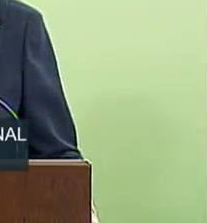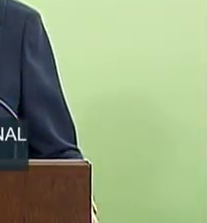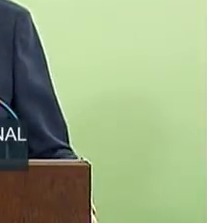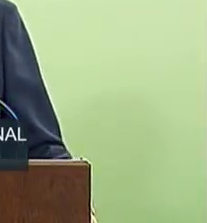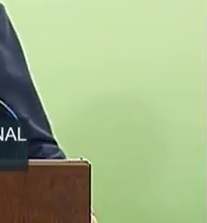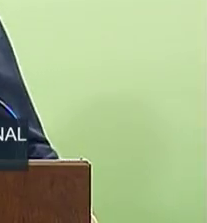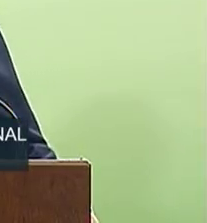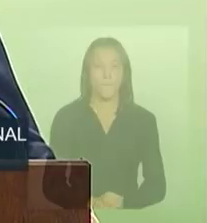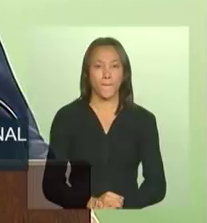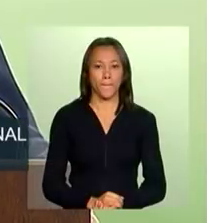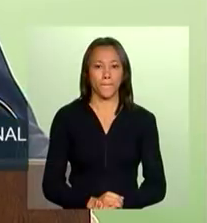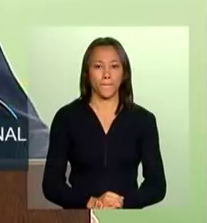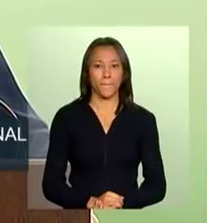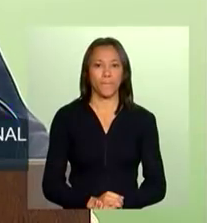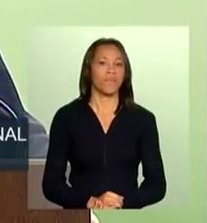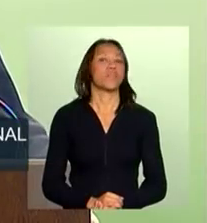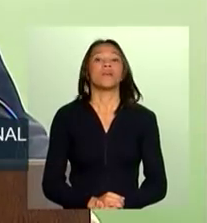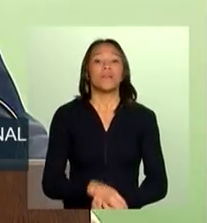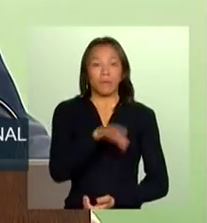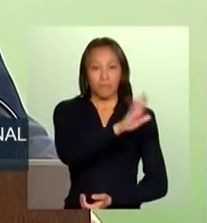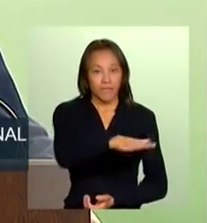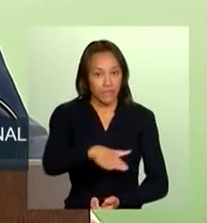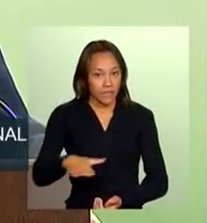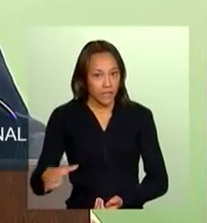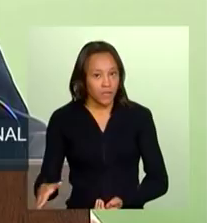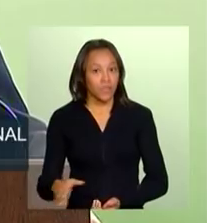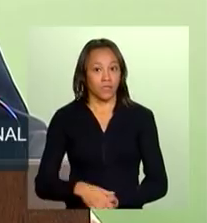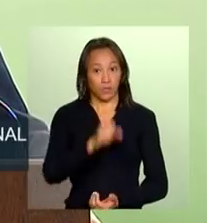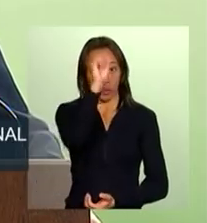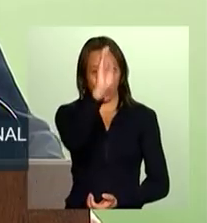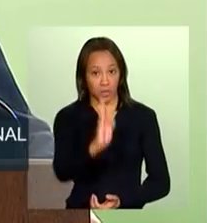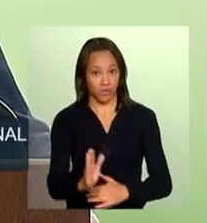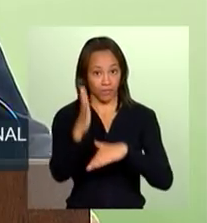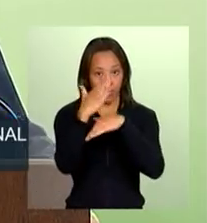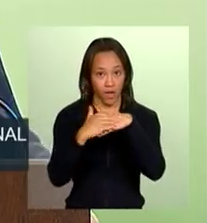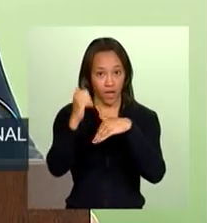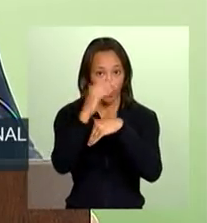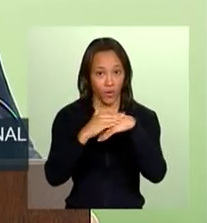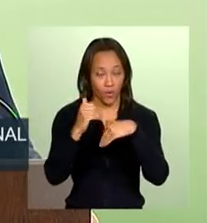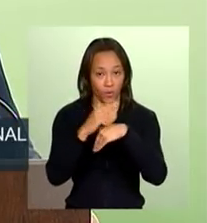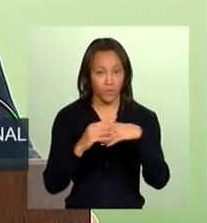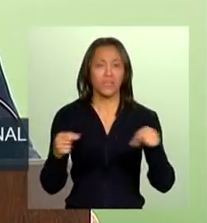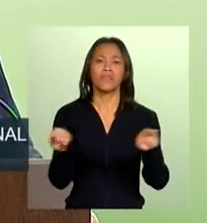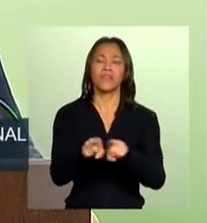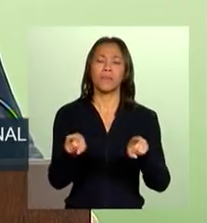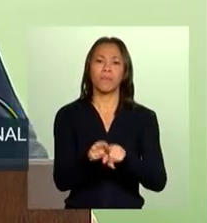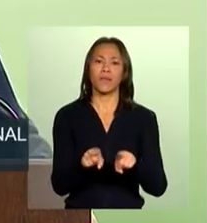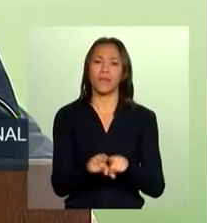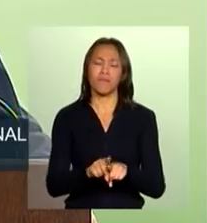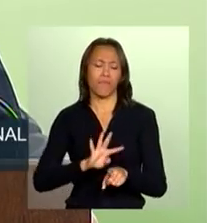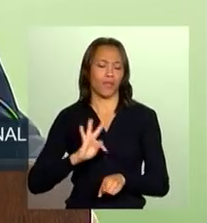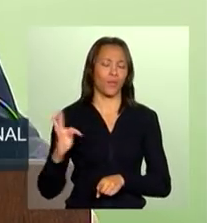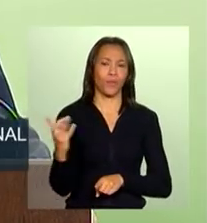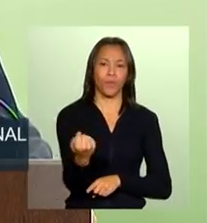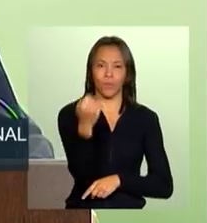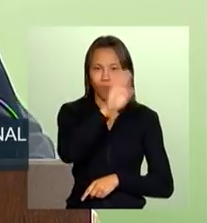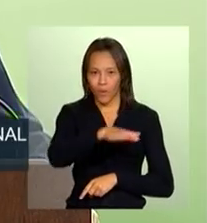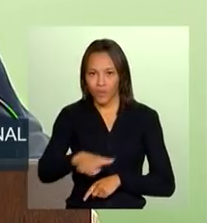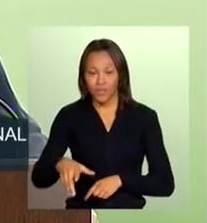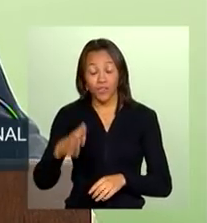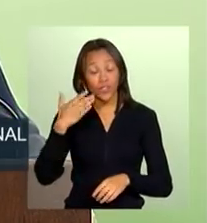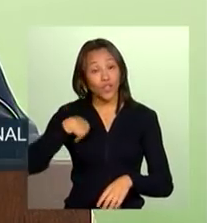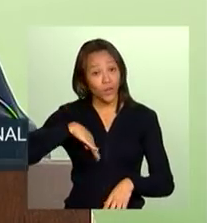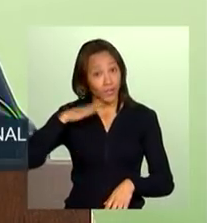Tanto para as crianças do Brasil carinhoso como para todas as crianças, nós sabemos que é